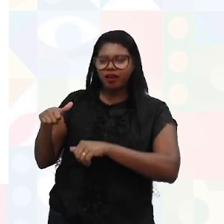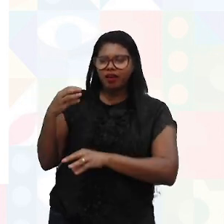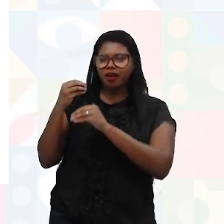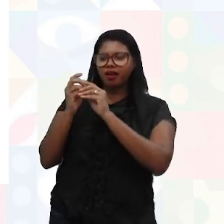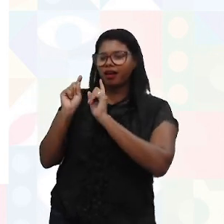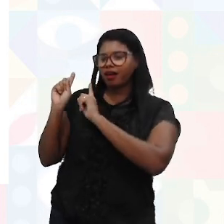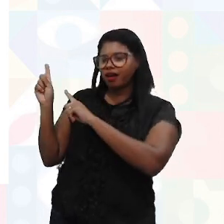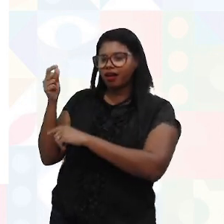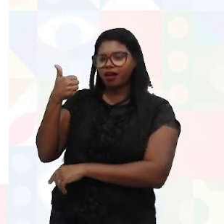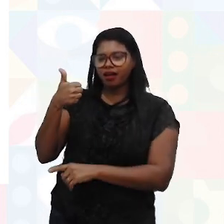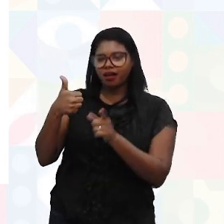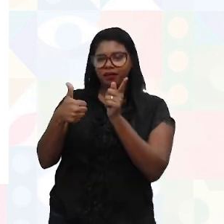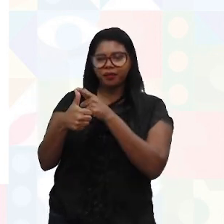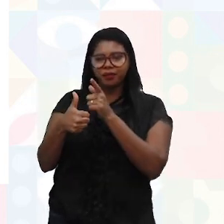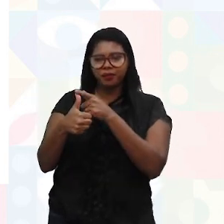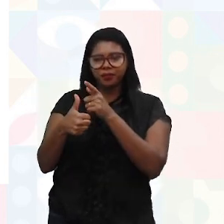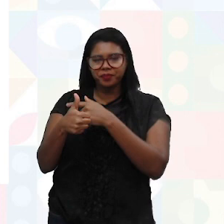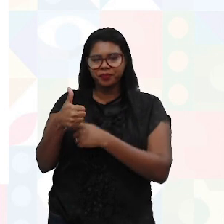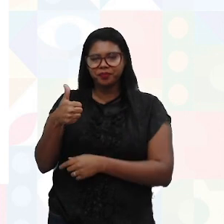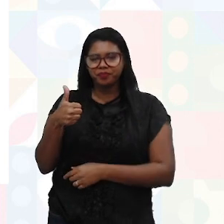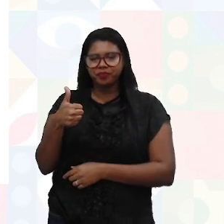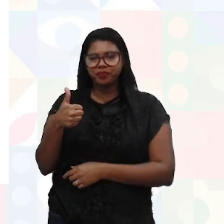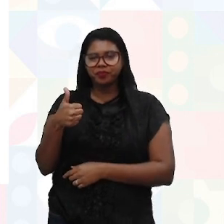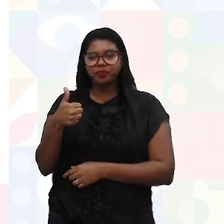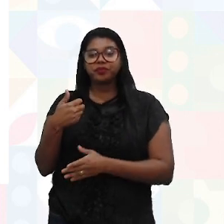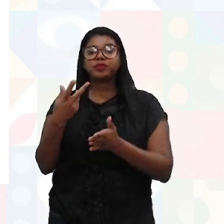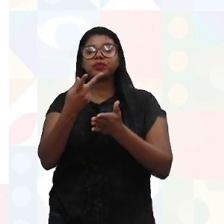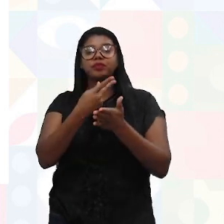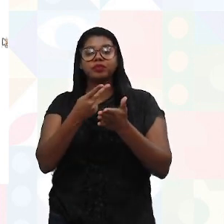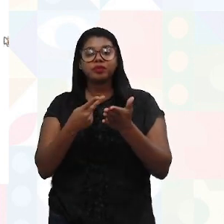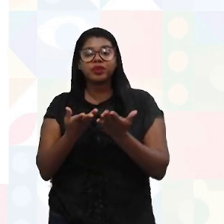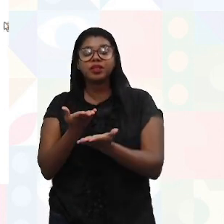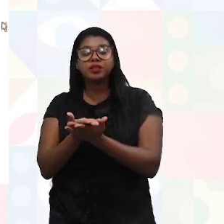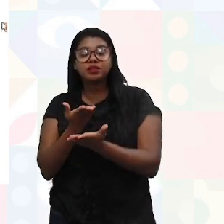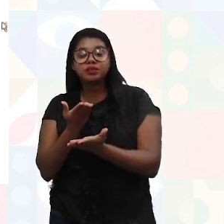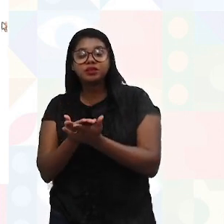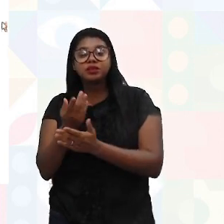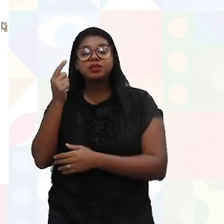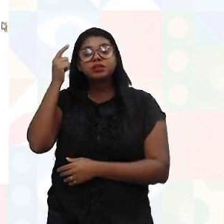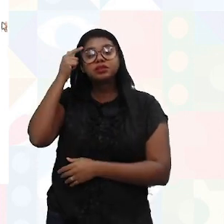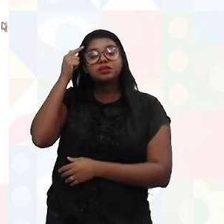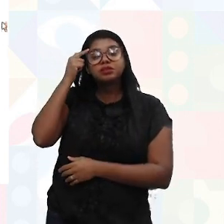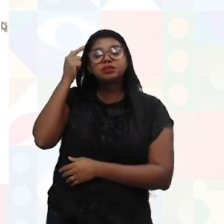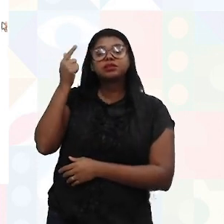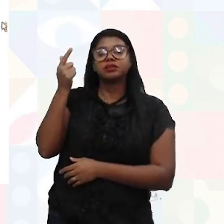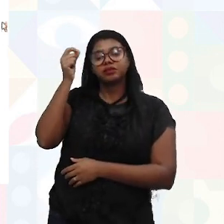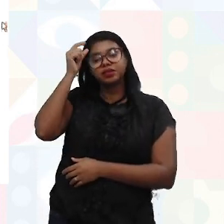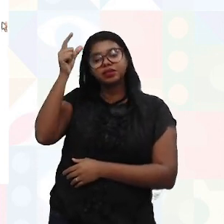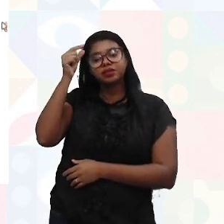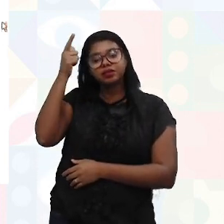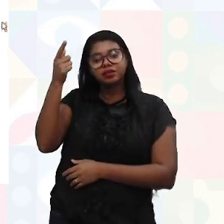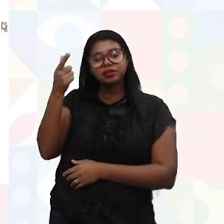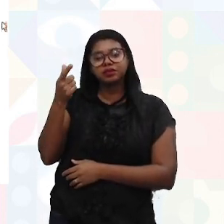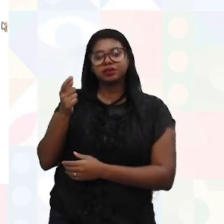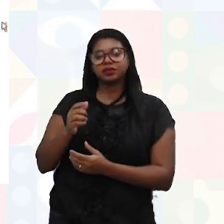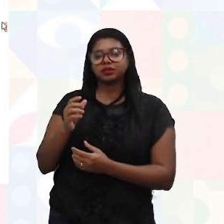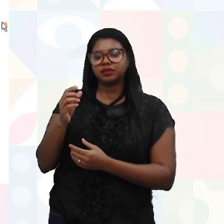essa primeira etapa é a etapa do rascunho, onde a pessoa está estudando os elementos, que no caso é uma taça,